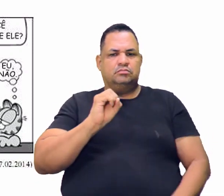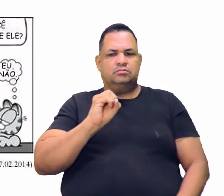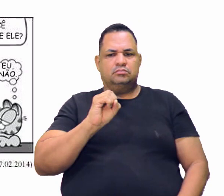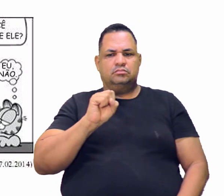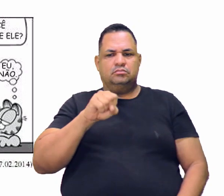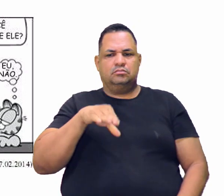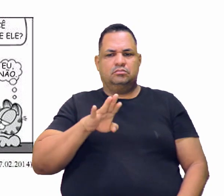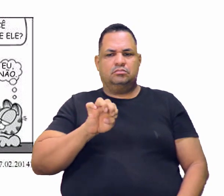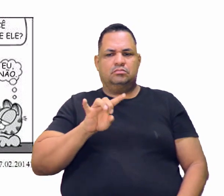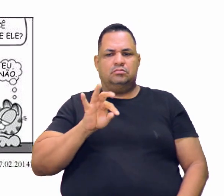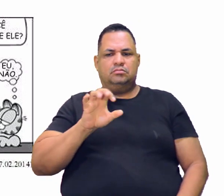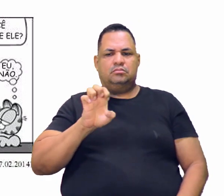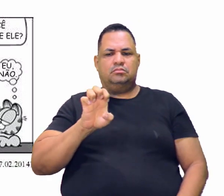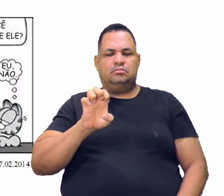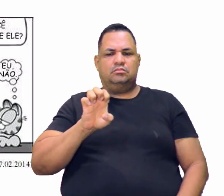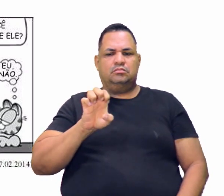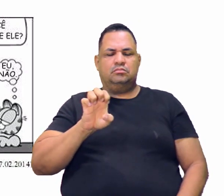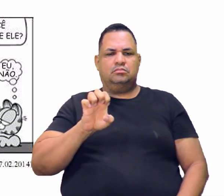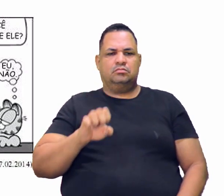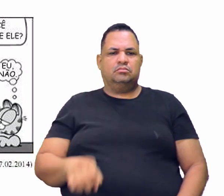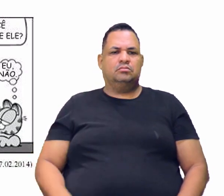Somente